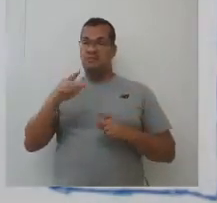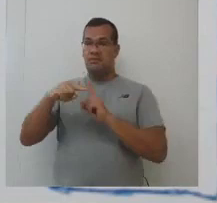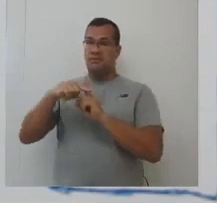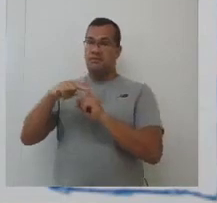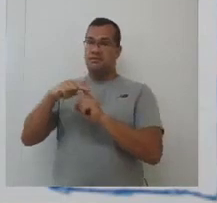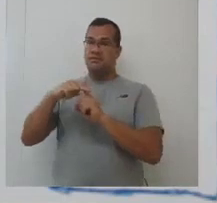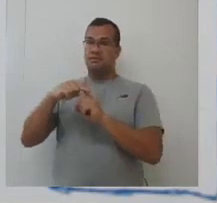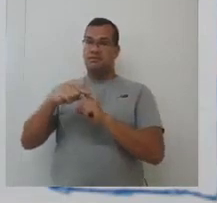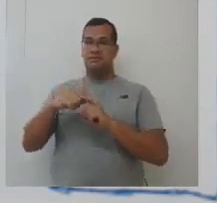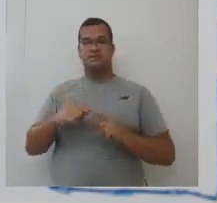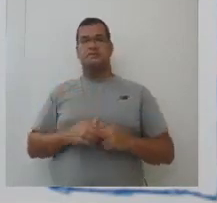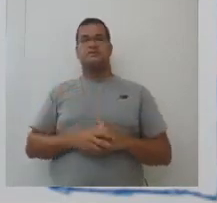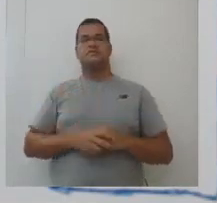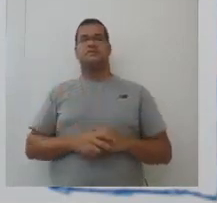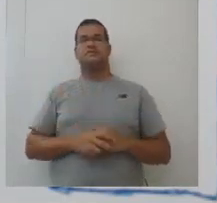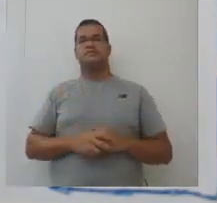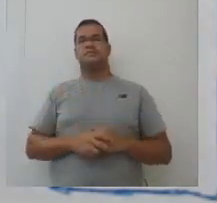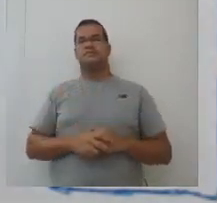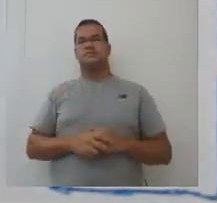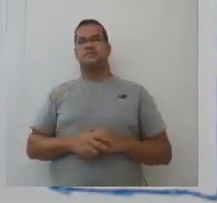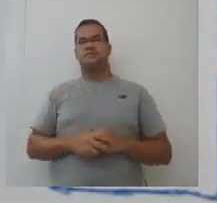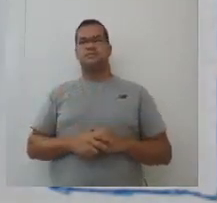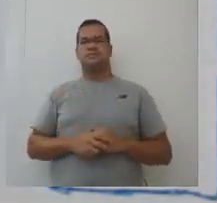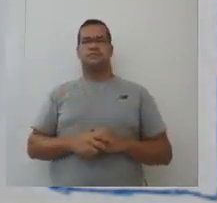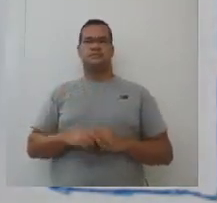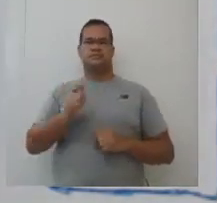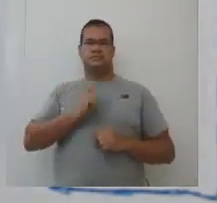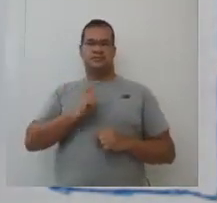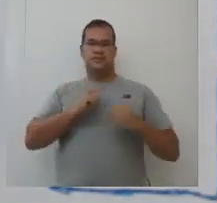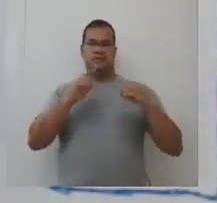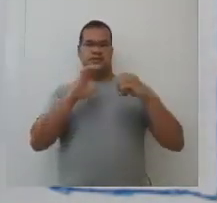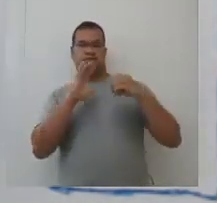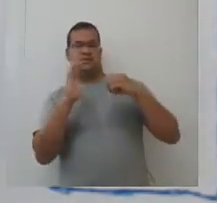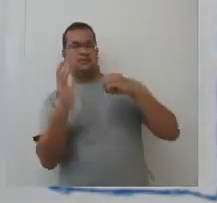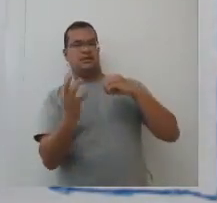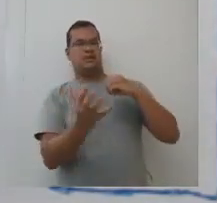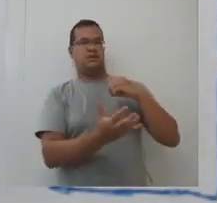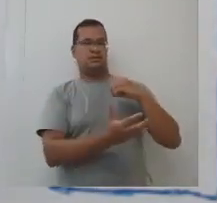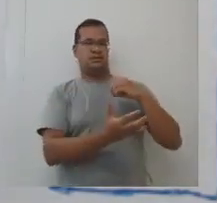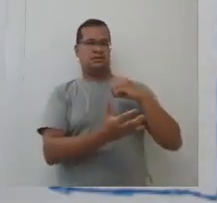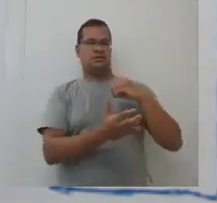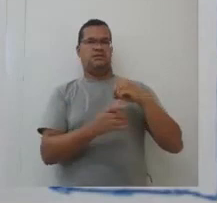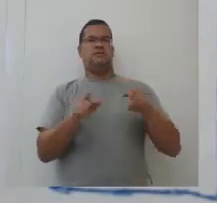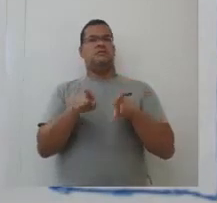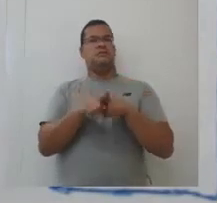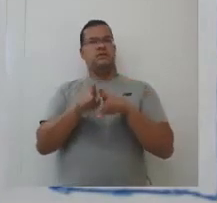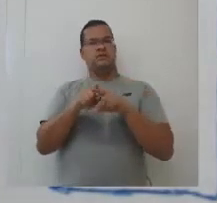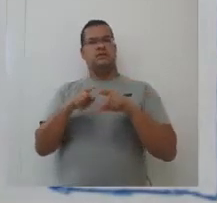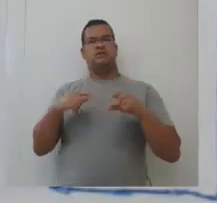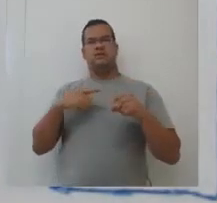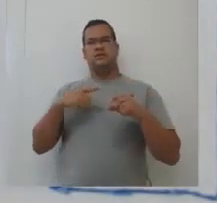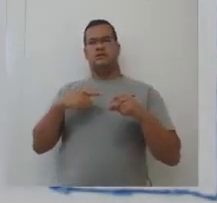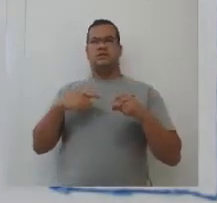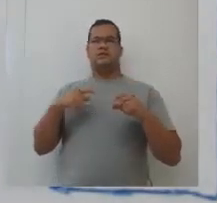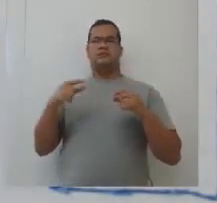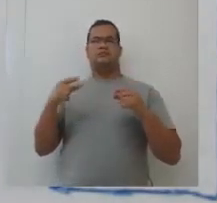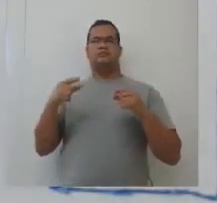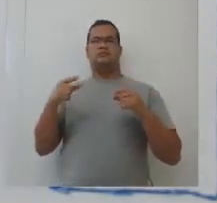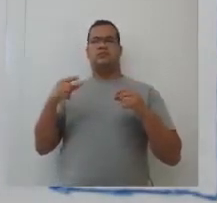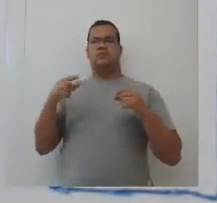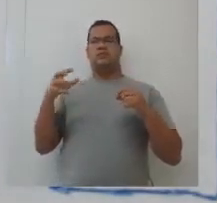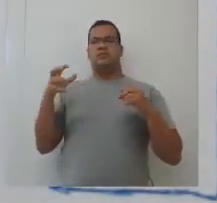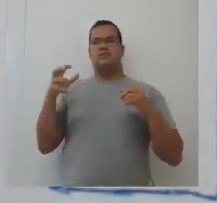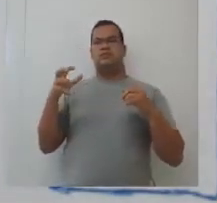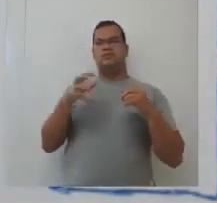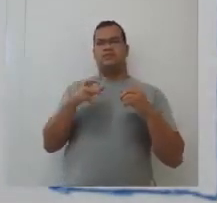positiva, então, além de existir um campo elétrico, vai existir o quê? Uma força elétrica. Porque